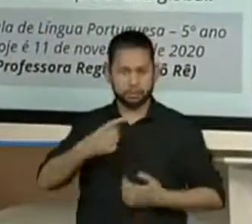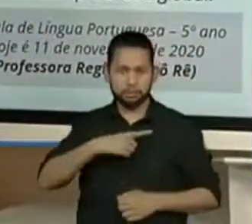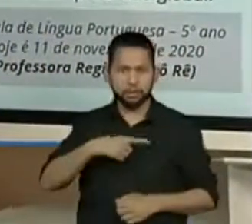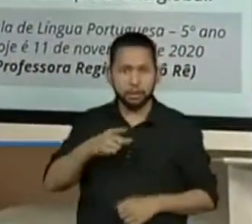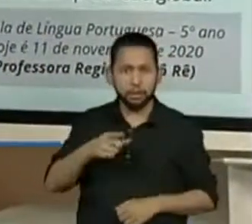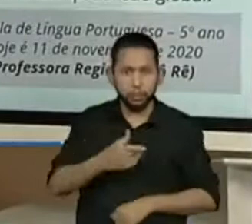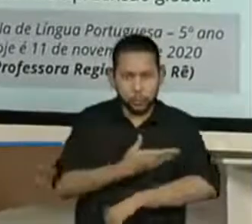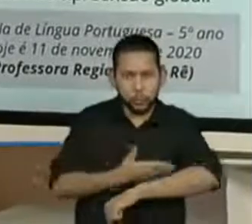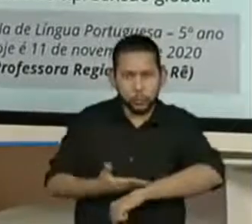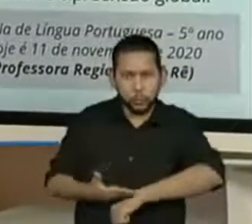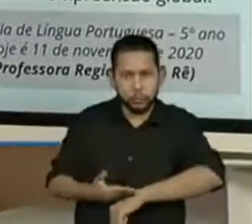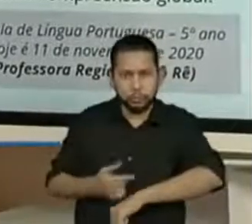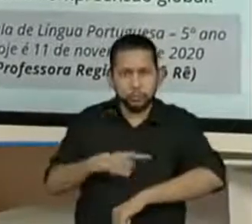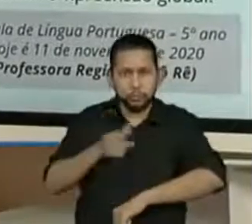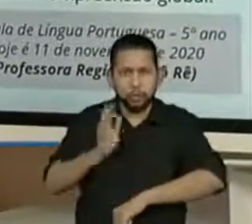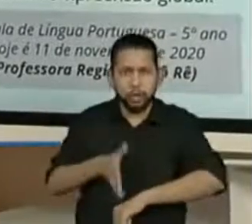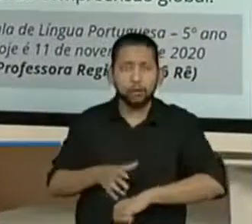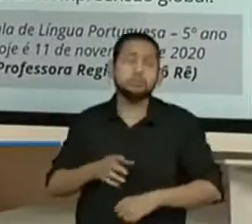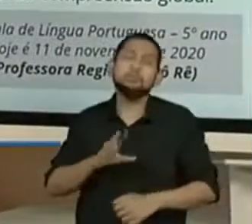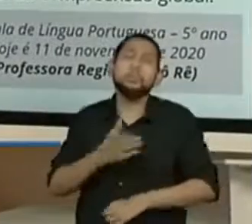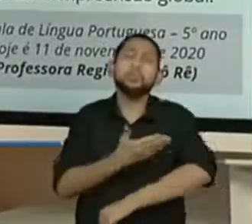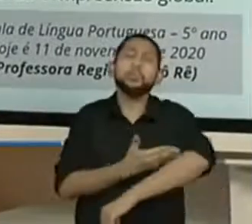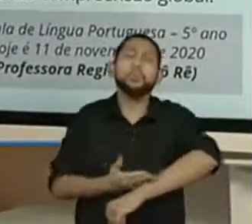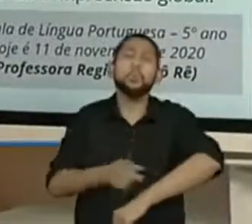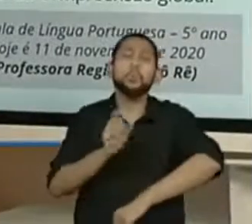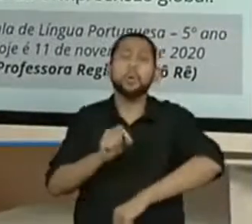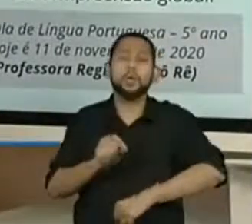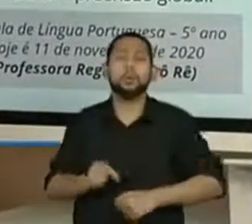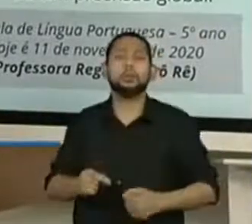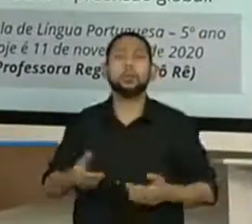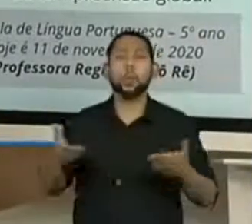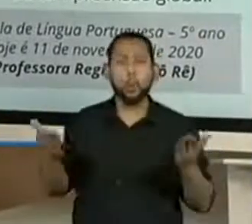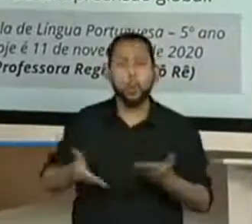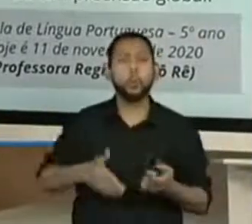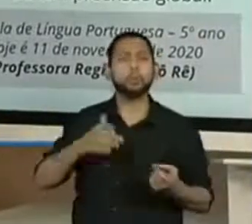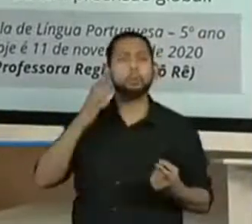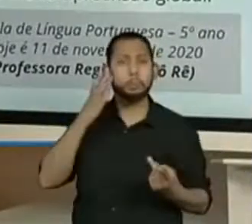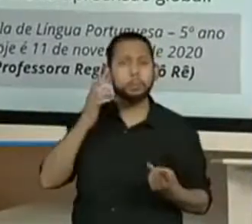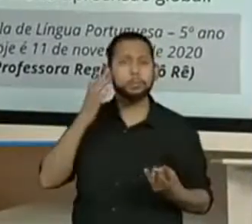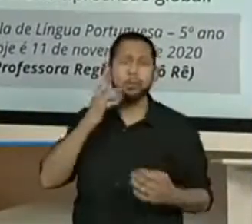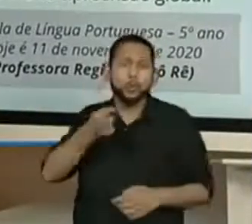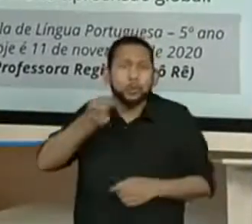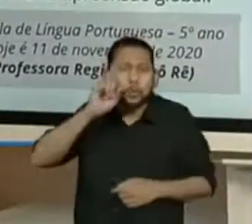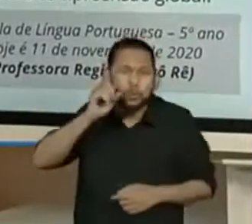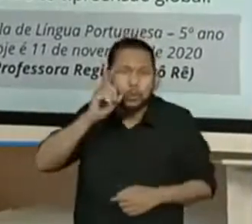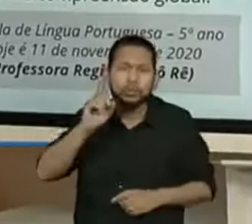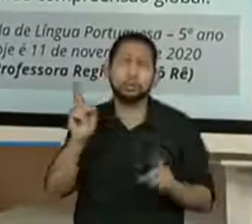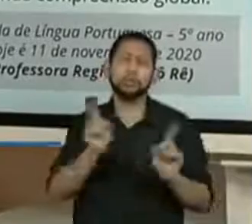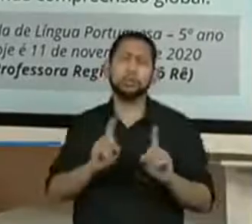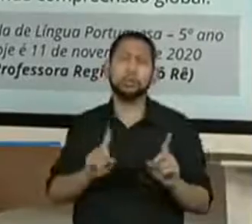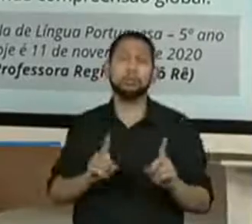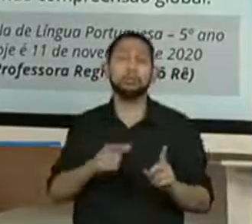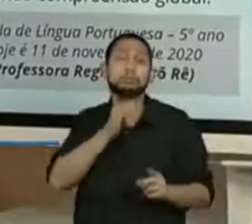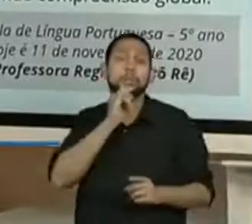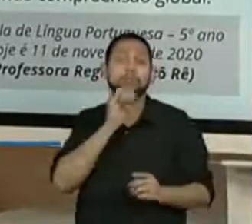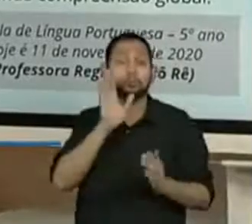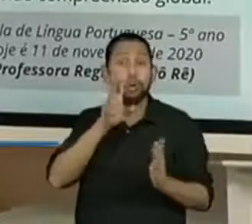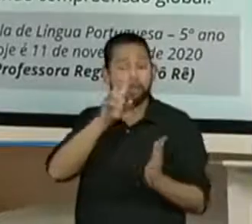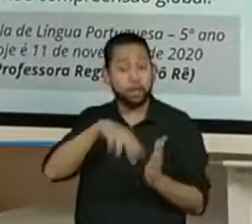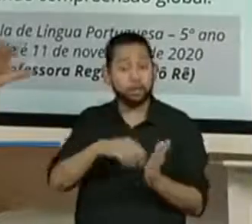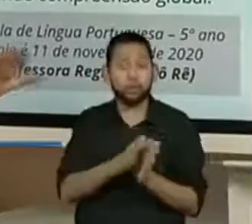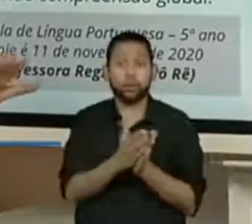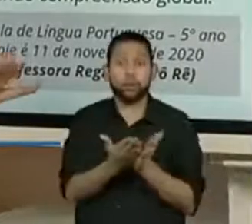e o hábito gente é uma frequência Lê vou fazer dou todos os dias mas se consegue ler um livro inteiro